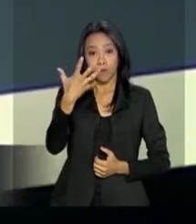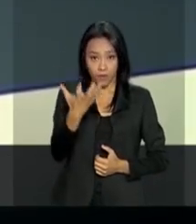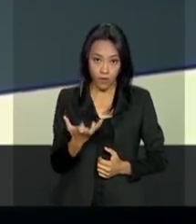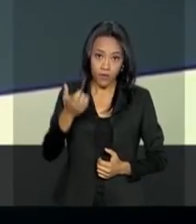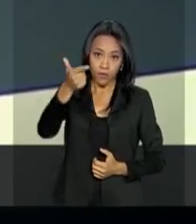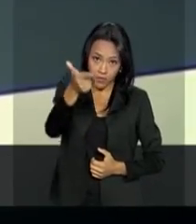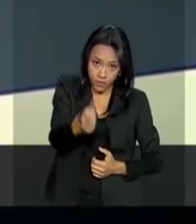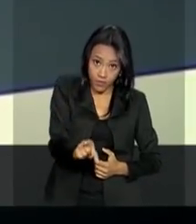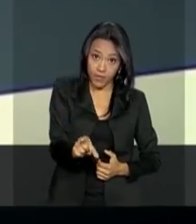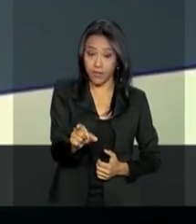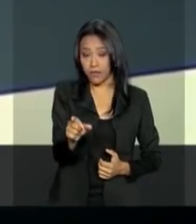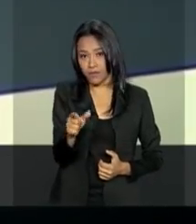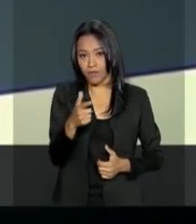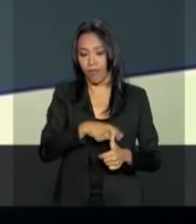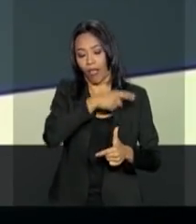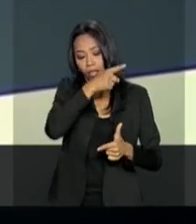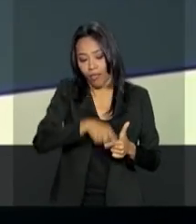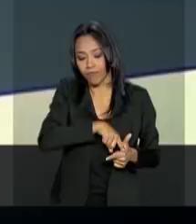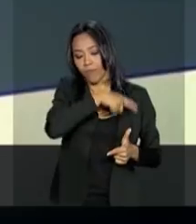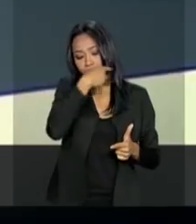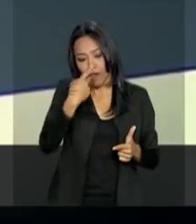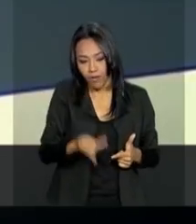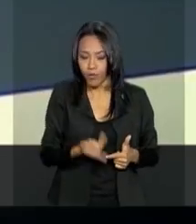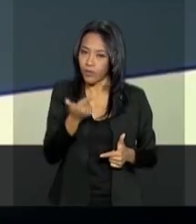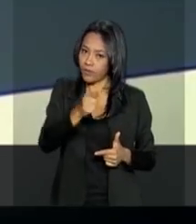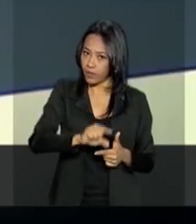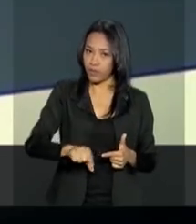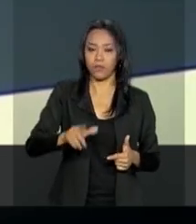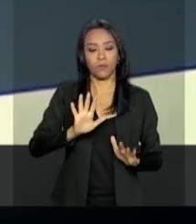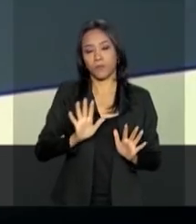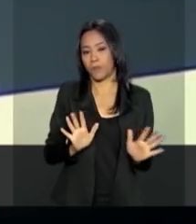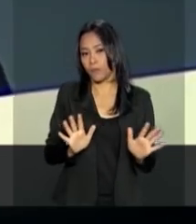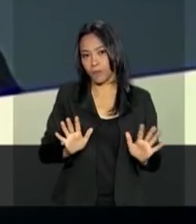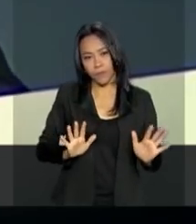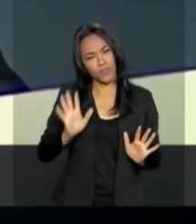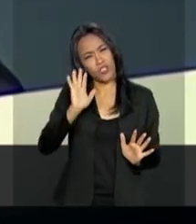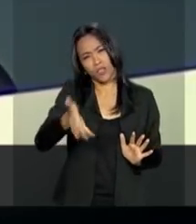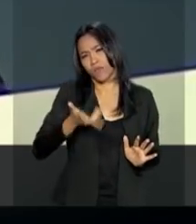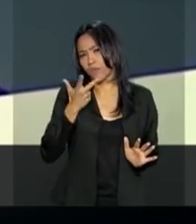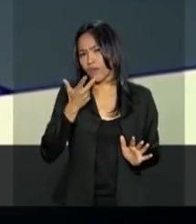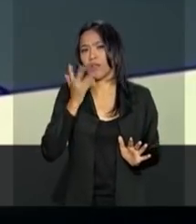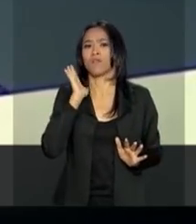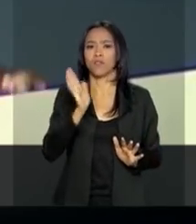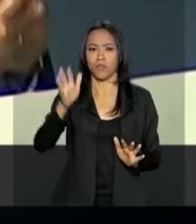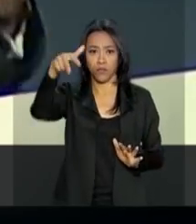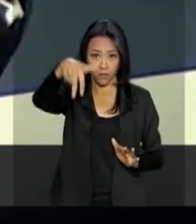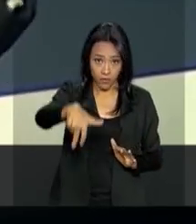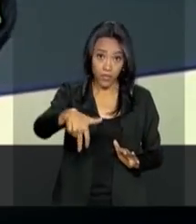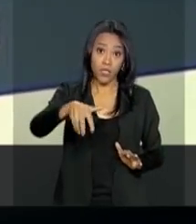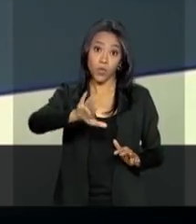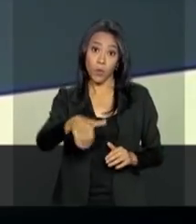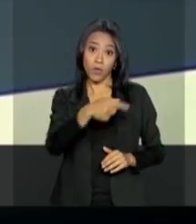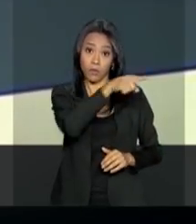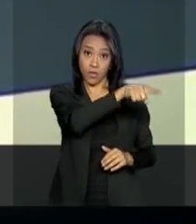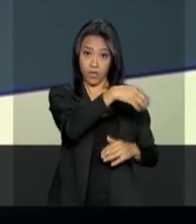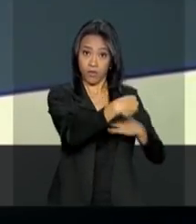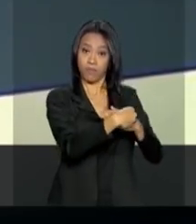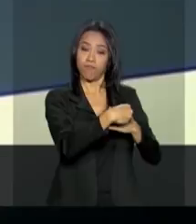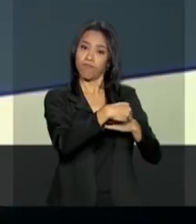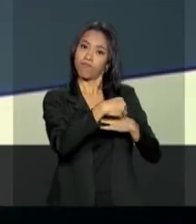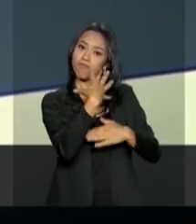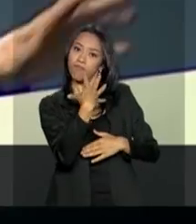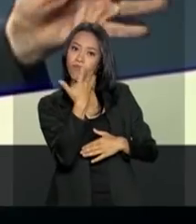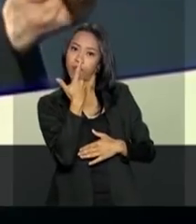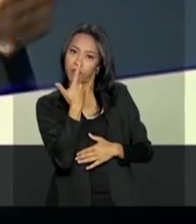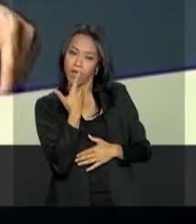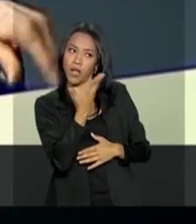não quero repetir volto a dizer aos senhores e senhoras tudo aquilo que já foi dito mas quando kassab me trazia uma outra hipótese